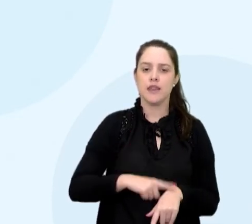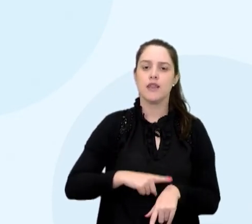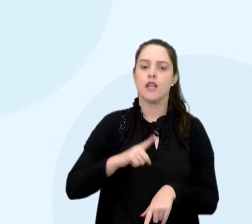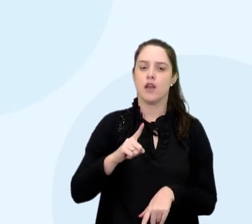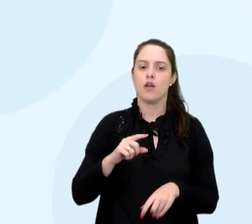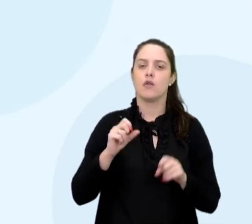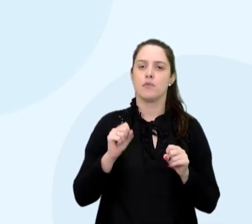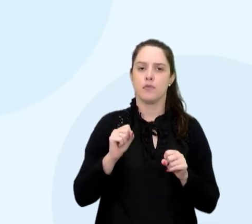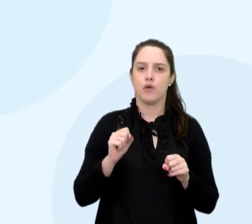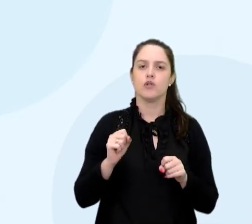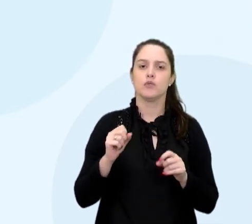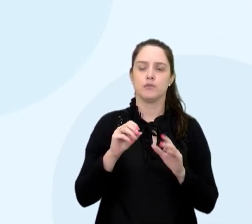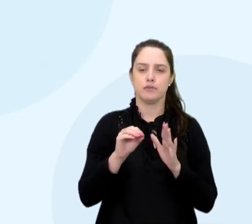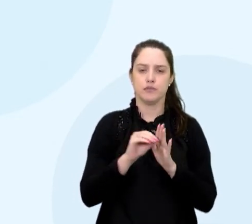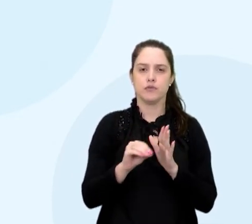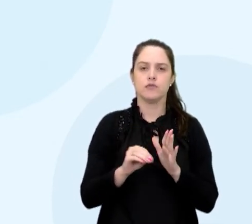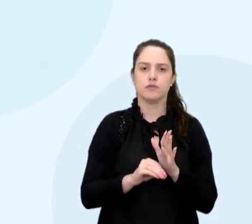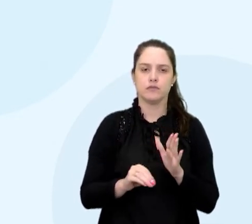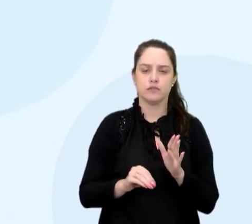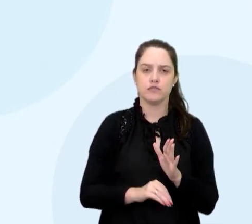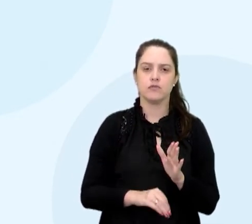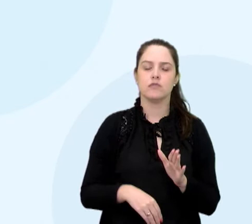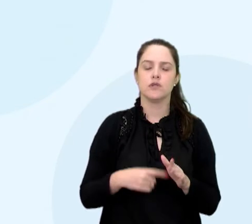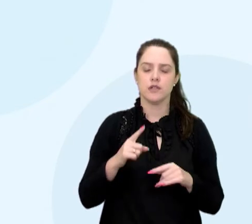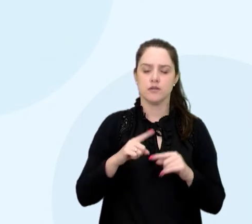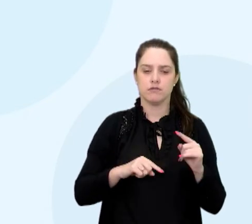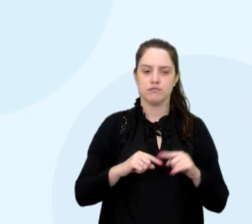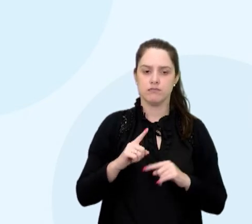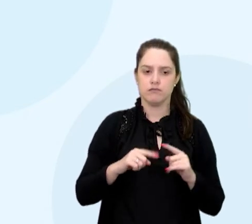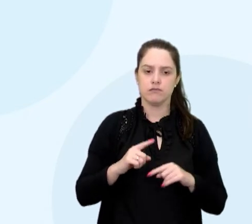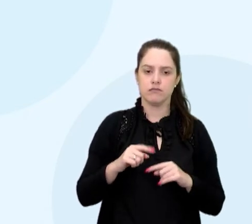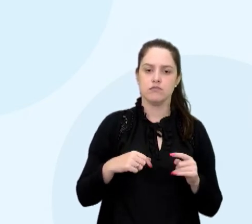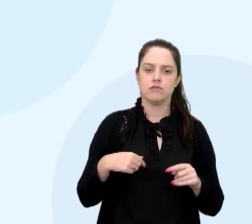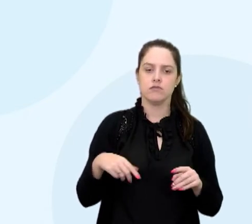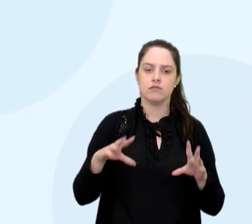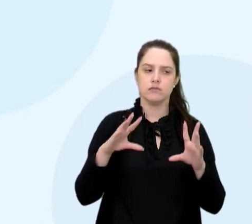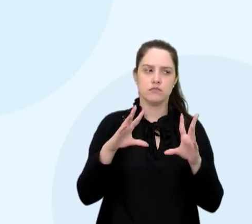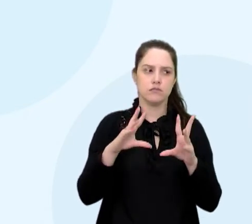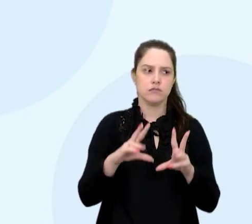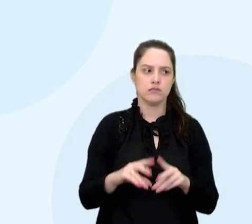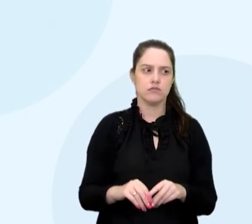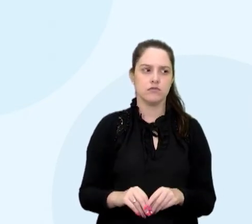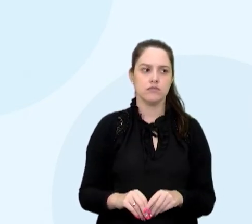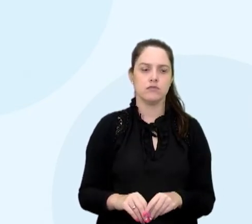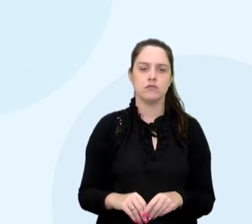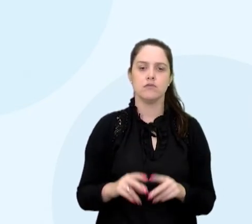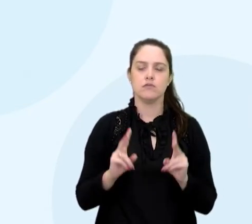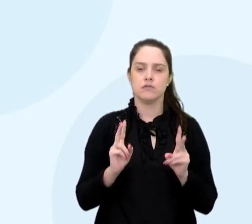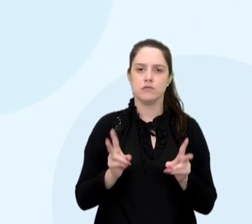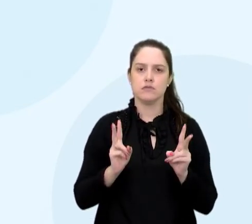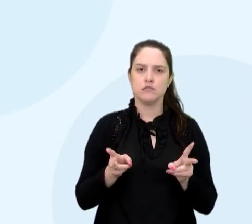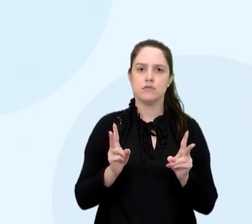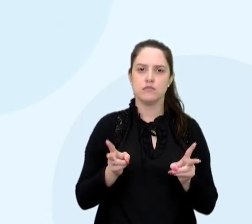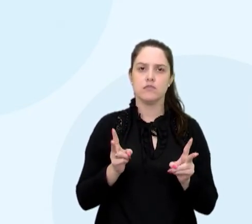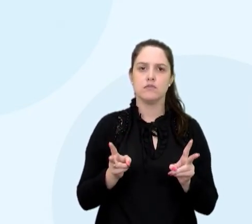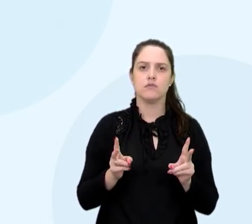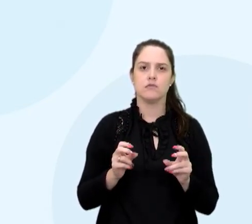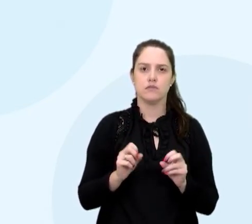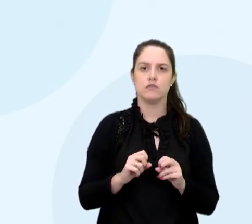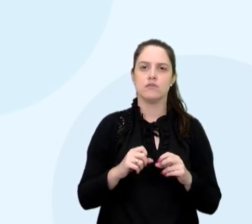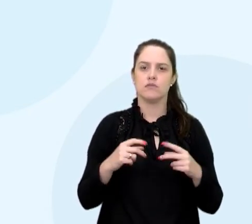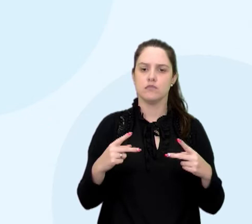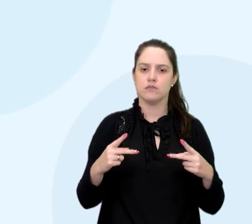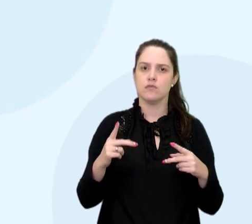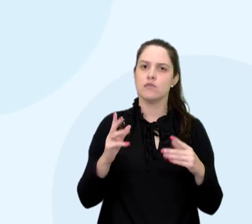pode procurar o auxílio dele. Então, para aproveitar melhor esse material, as orientações são ler atentamente os textos, sempre ler tudo,